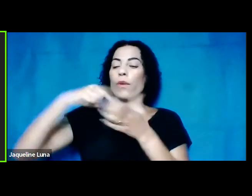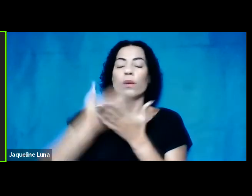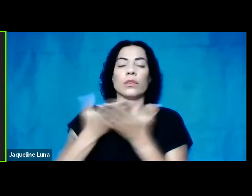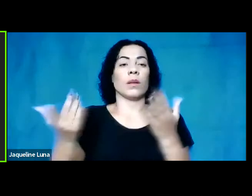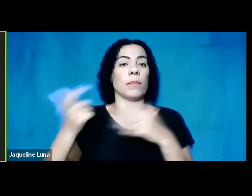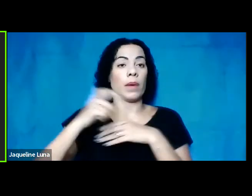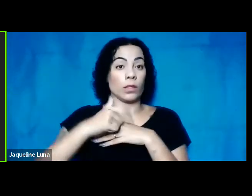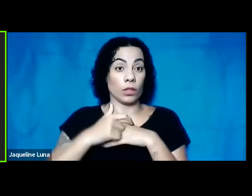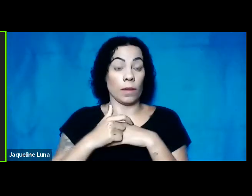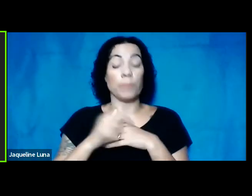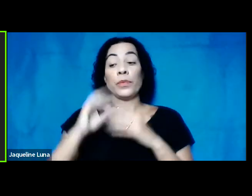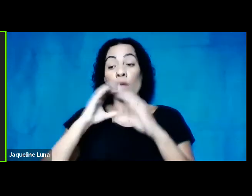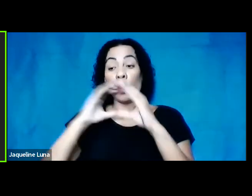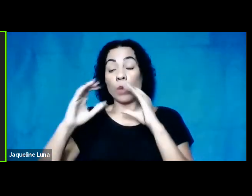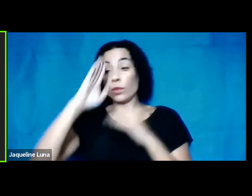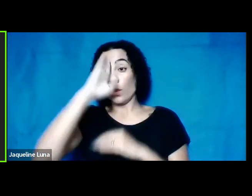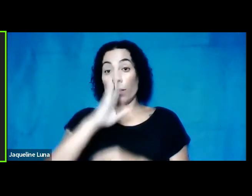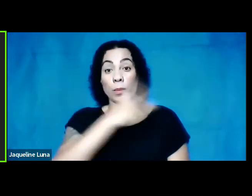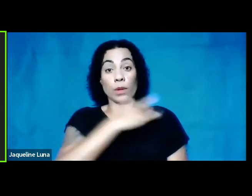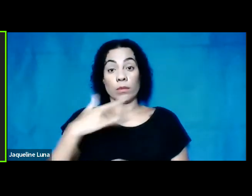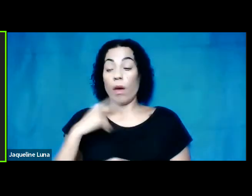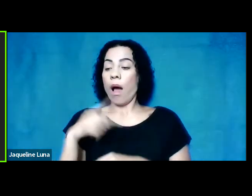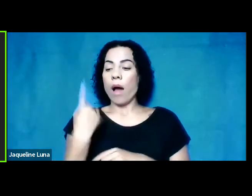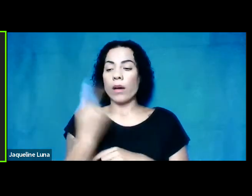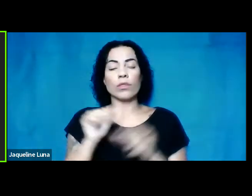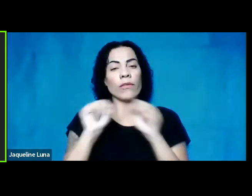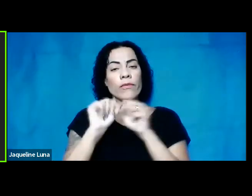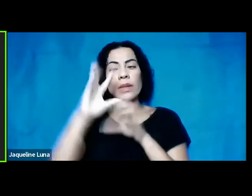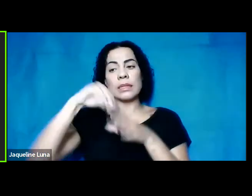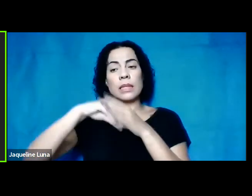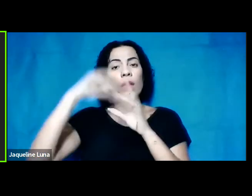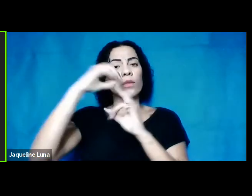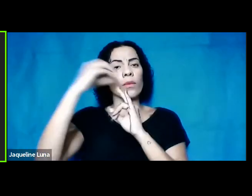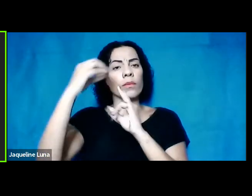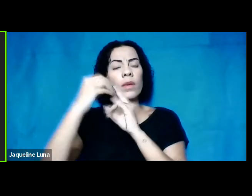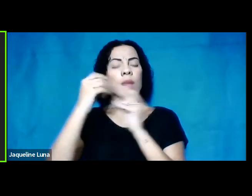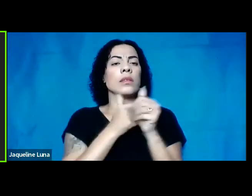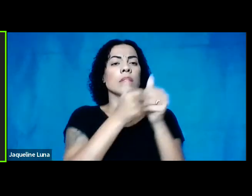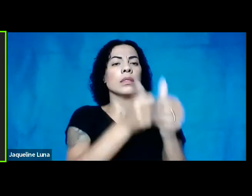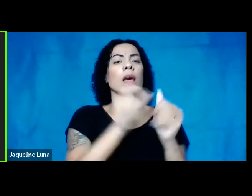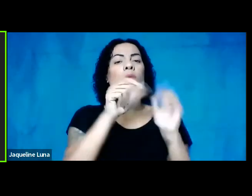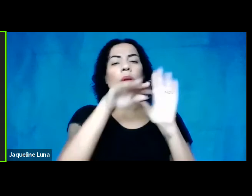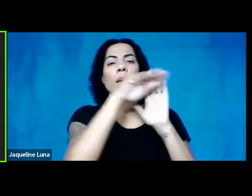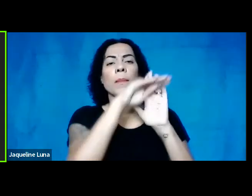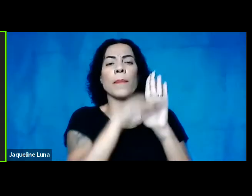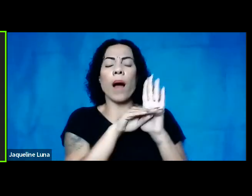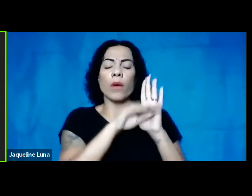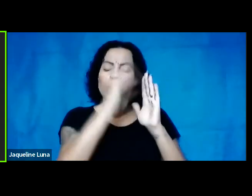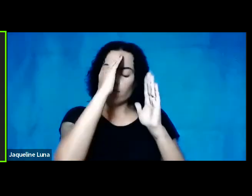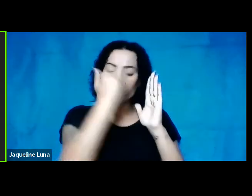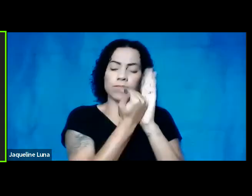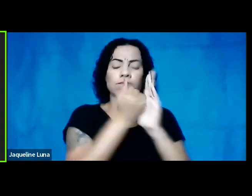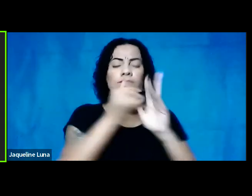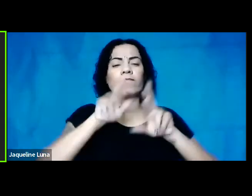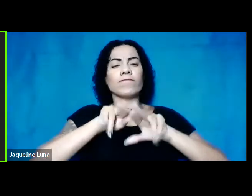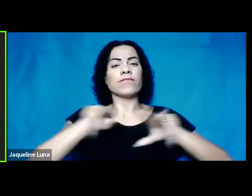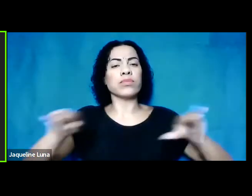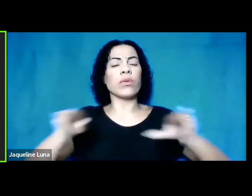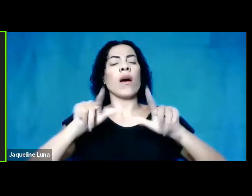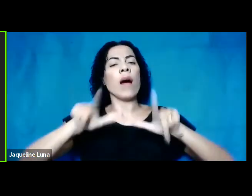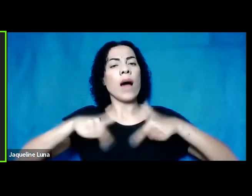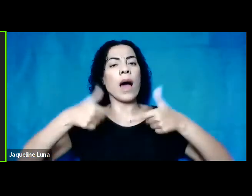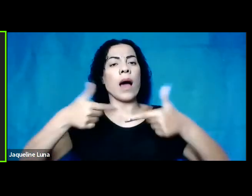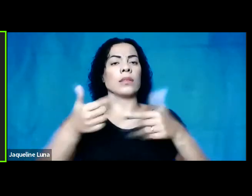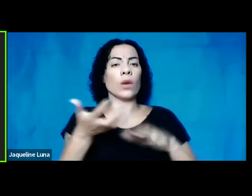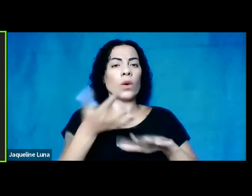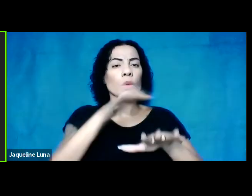em saúde, que praticamos aqui na Fiocruz, se paute na valorização da diversidade, com as ações inclusivas,